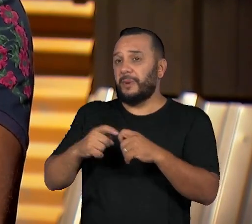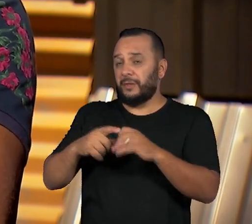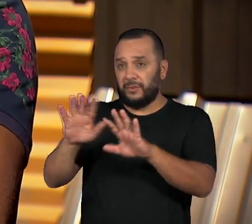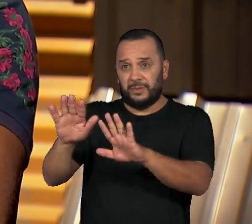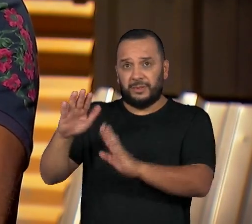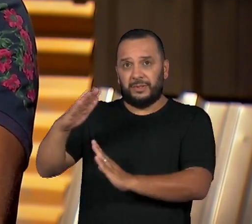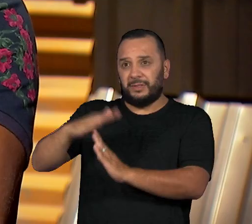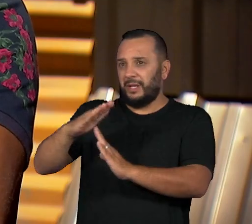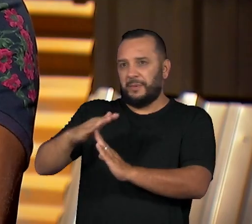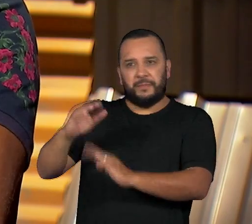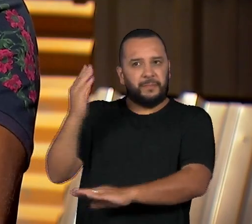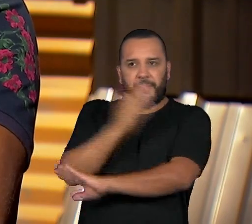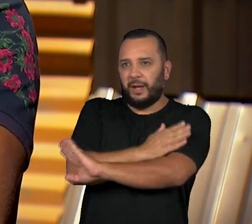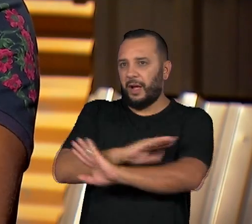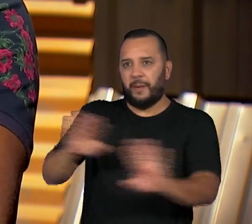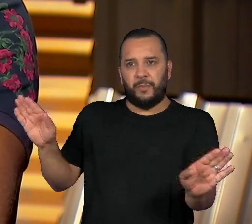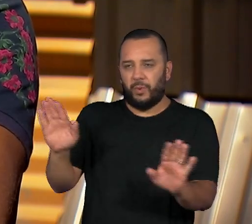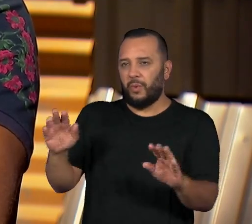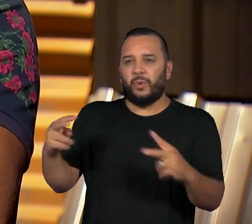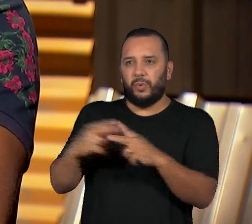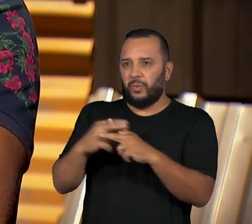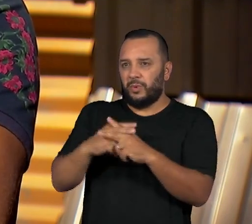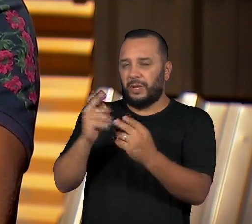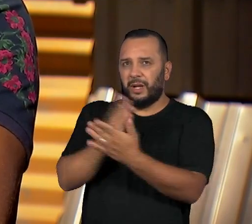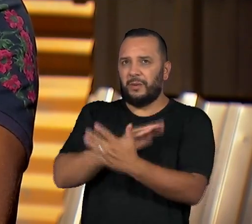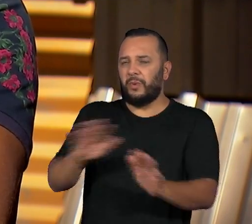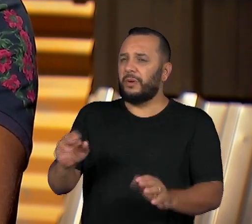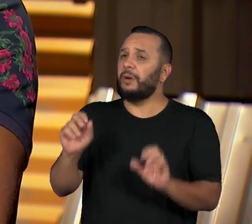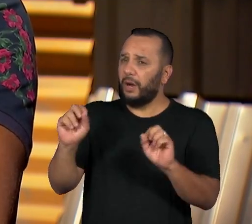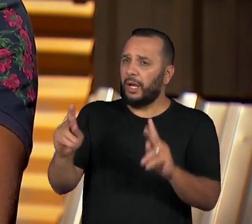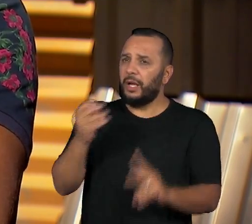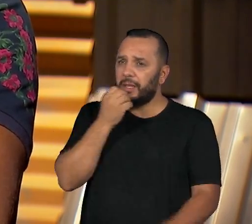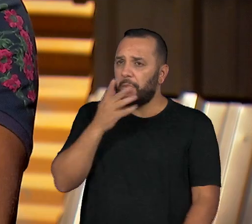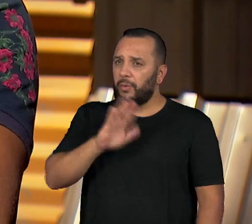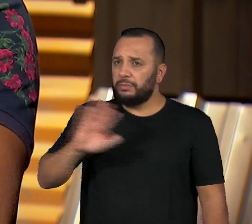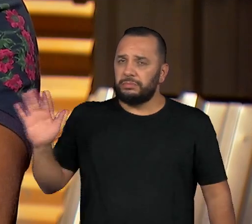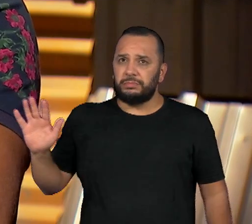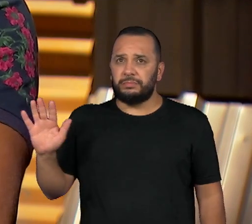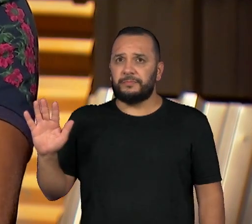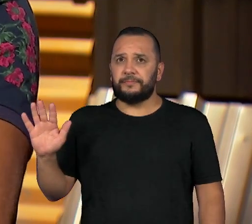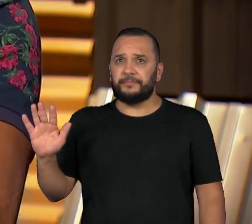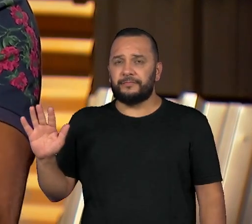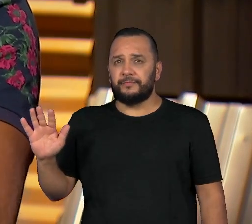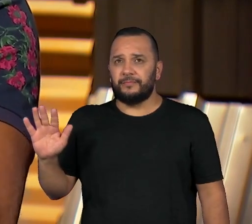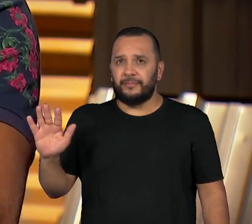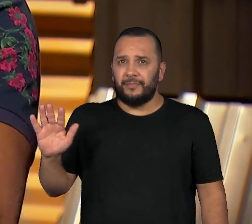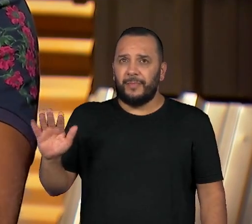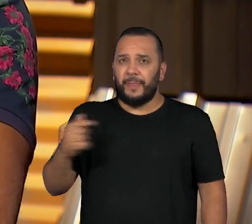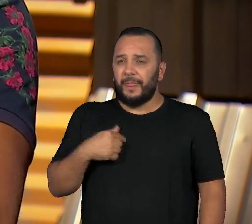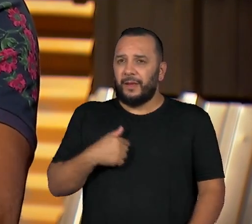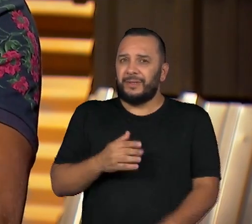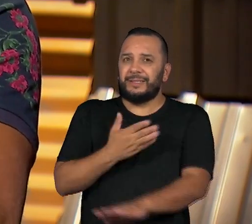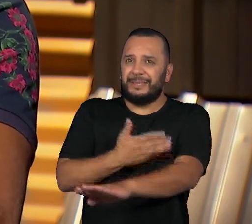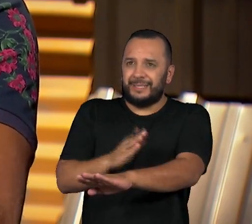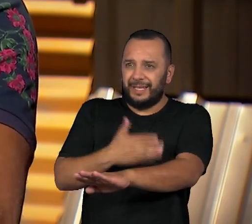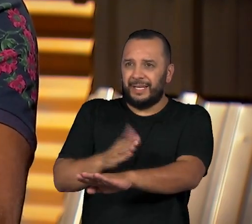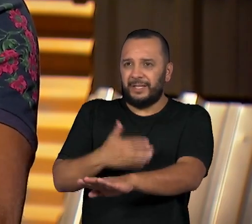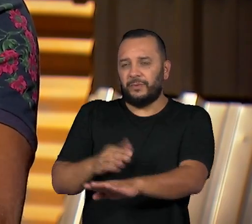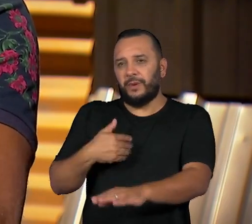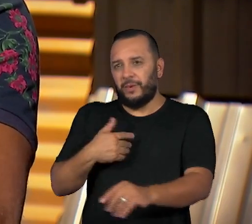não vai mais lutar não, não luta. Eu falei, tá bom. E aí eu diminui os treinos e comecei a